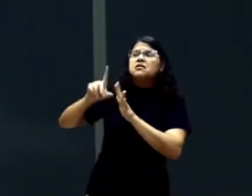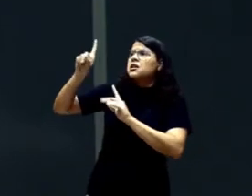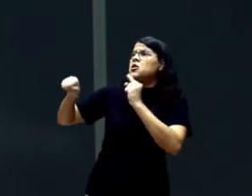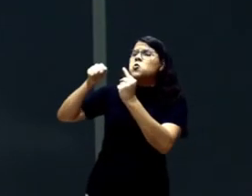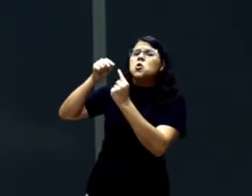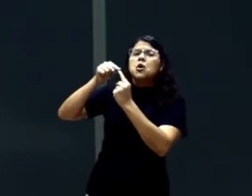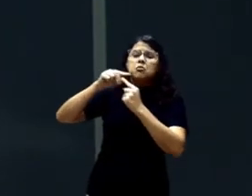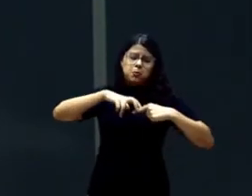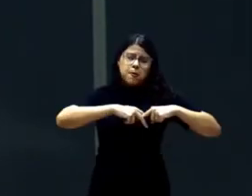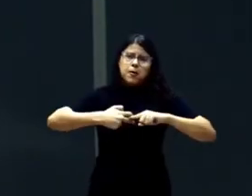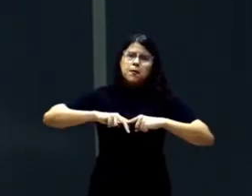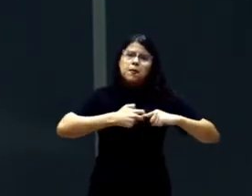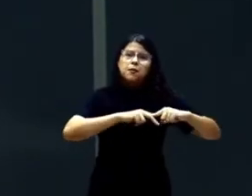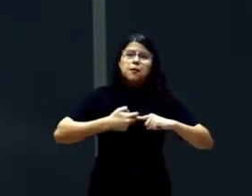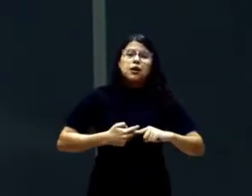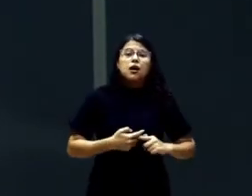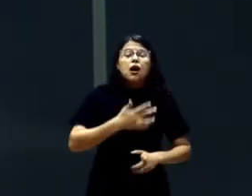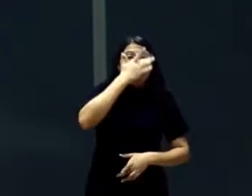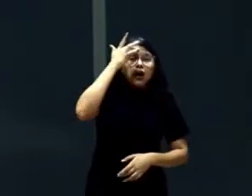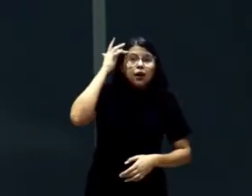E aquele que agradece, aquele que é grato,